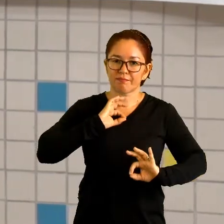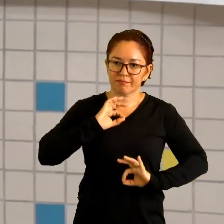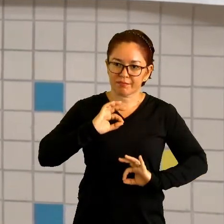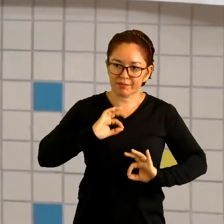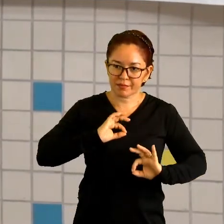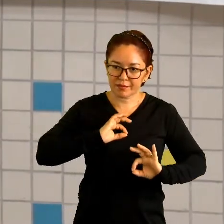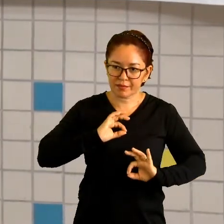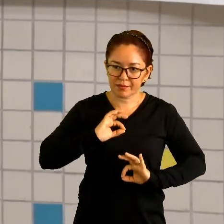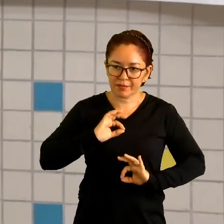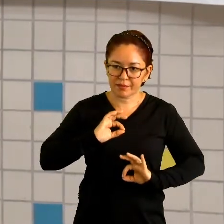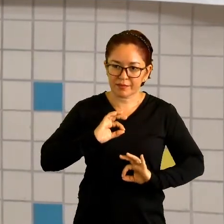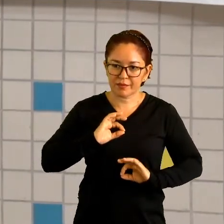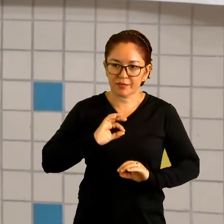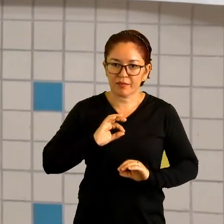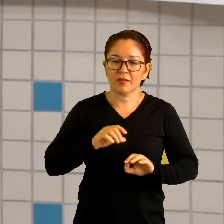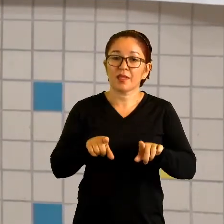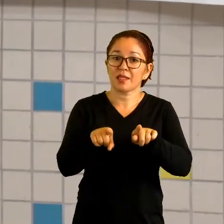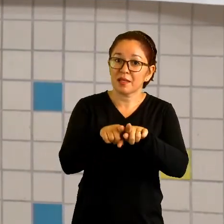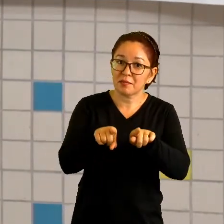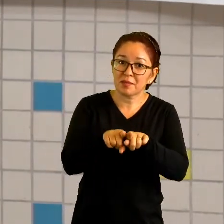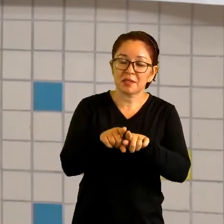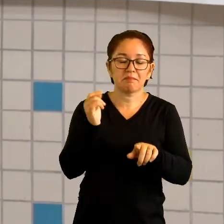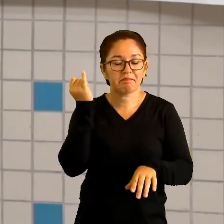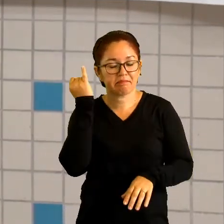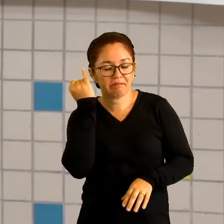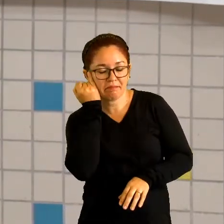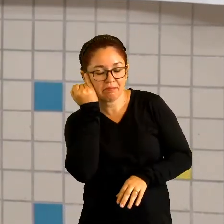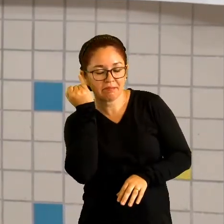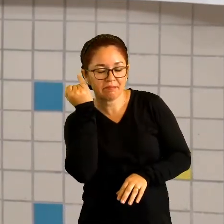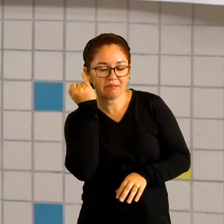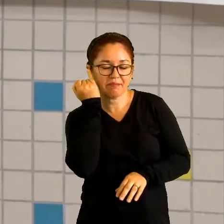Vou colocar assim, e preguiçoso. E